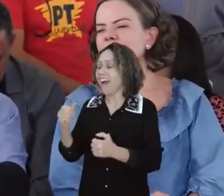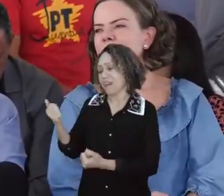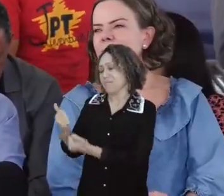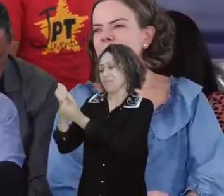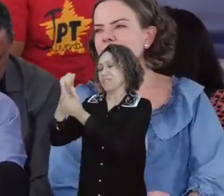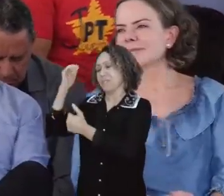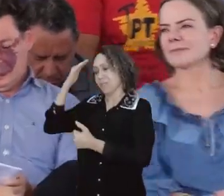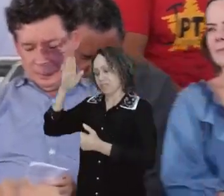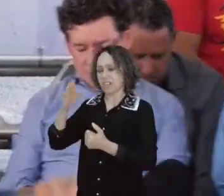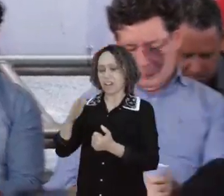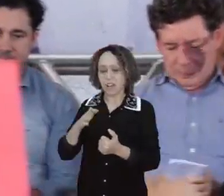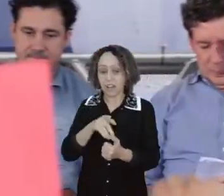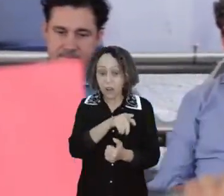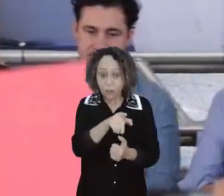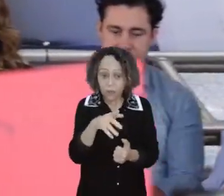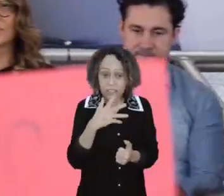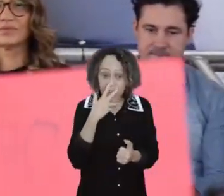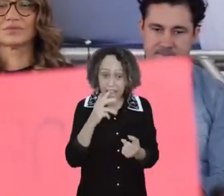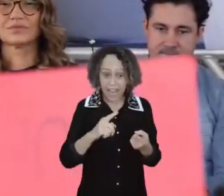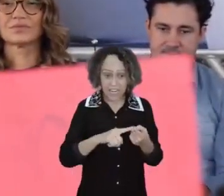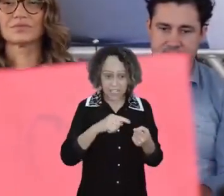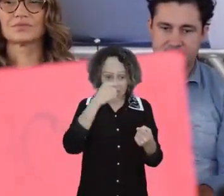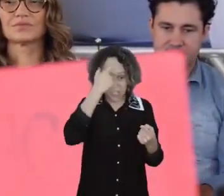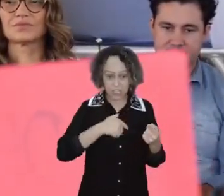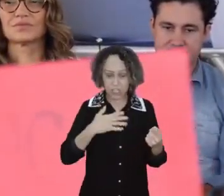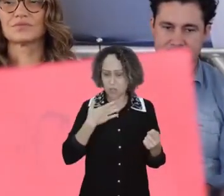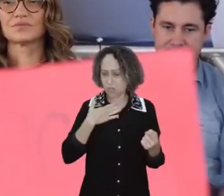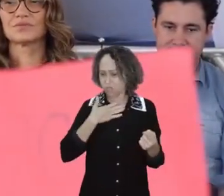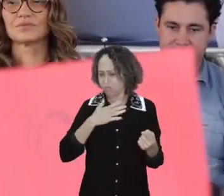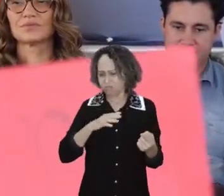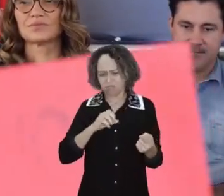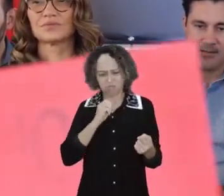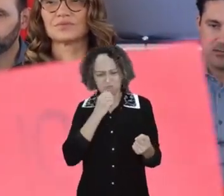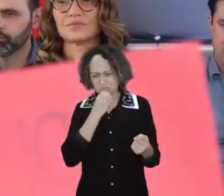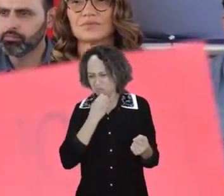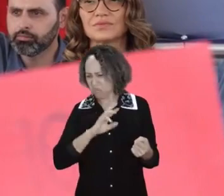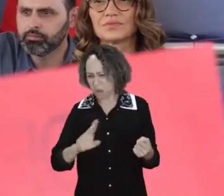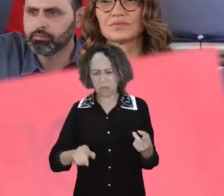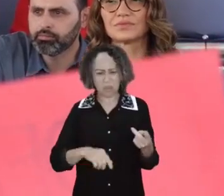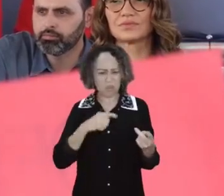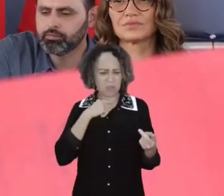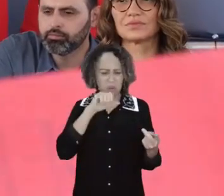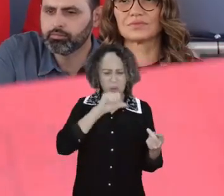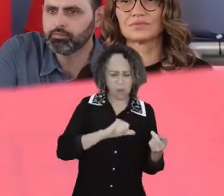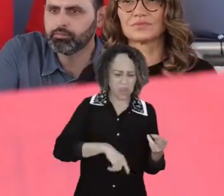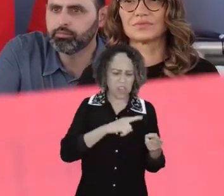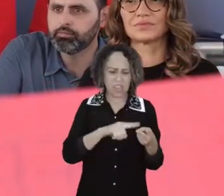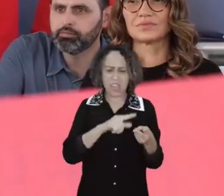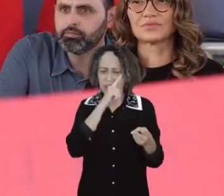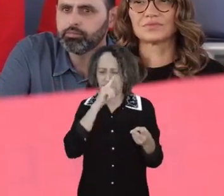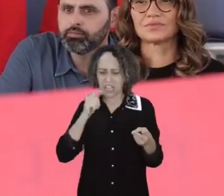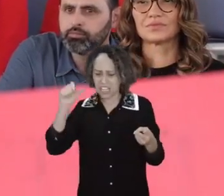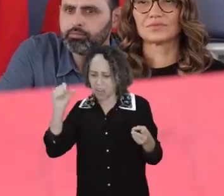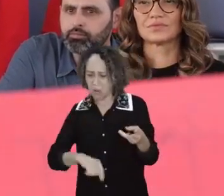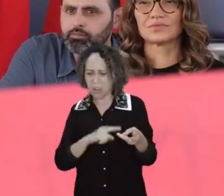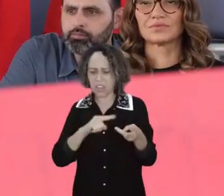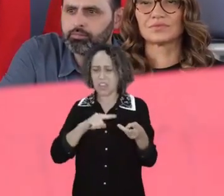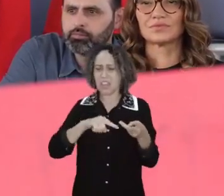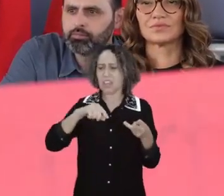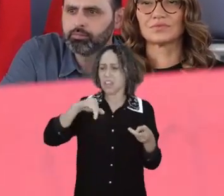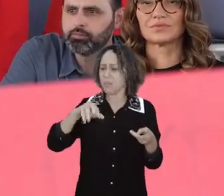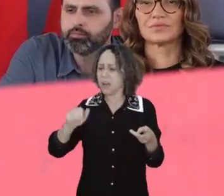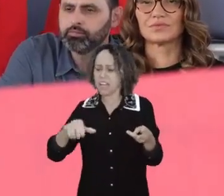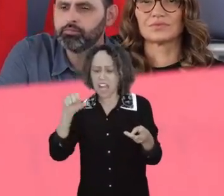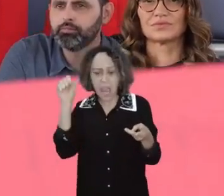Gleice não presta, se você acha que a Marília não presta, ainda assim, não fale que não gosta de política. Entre você